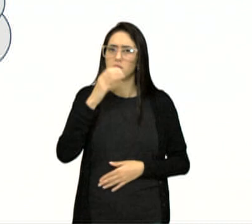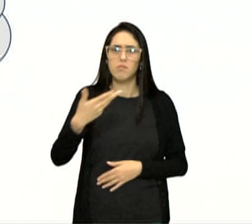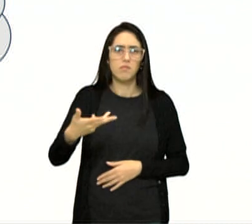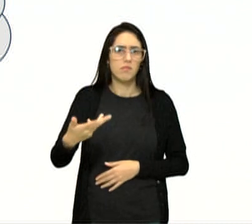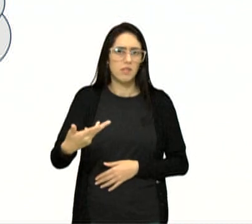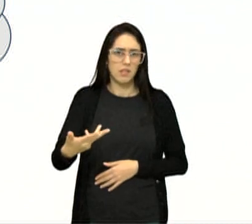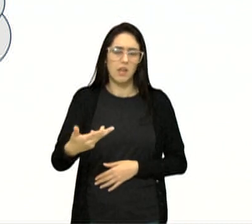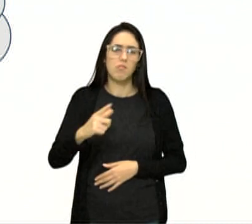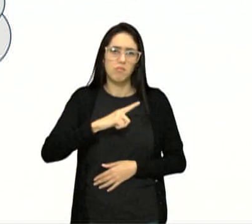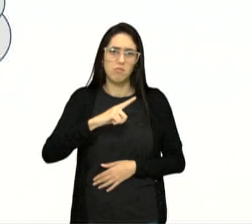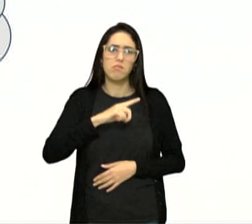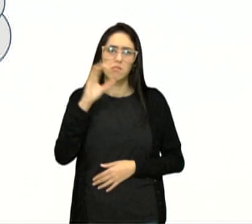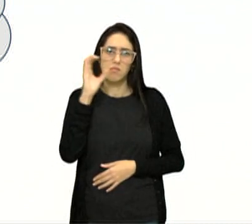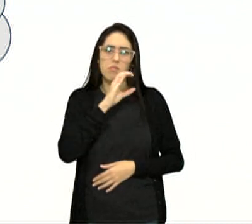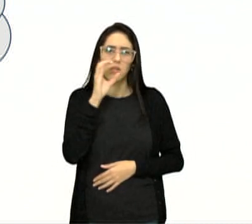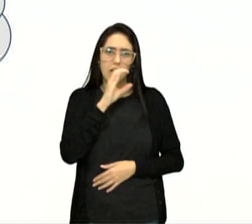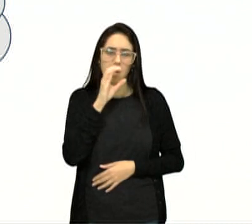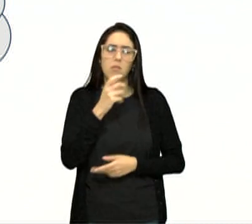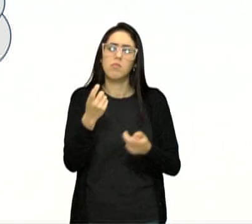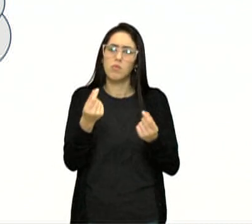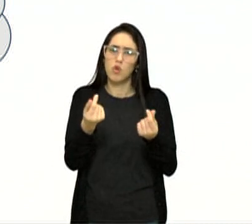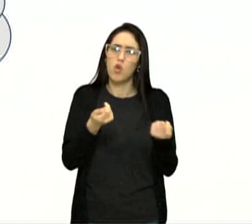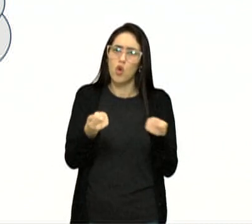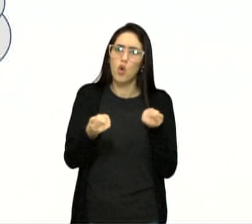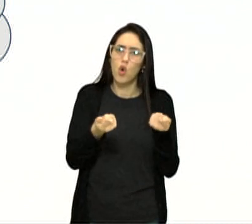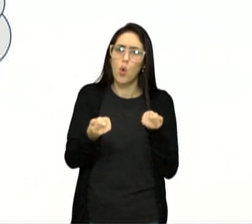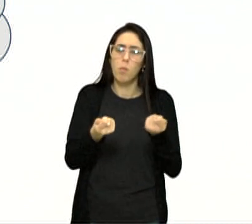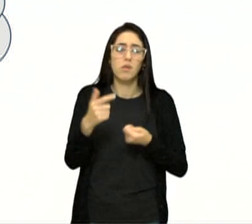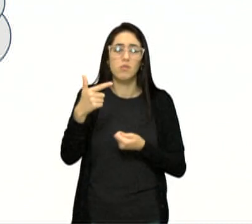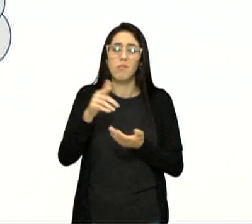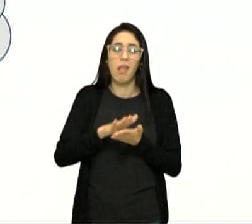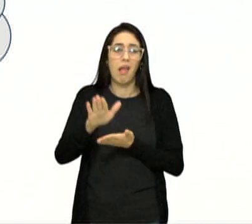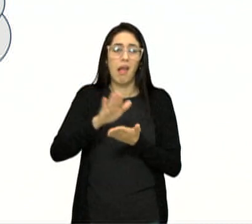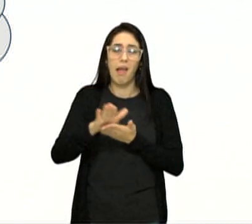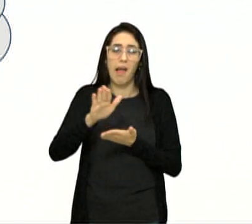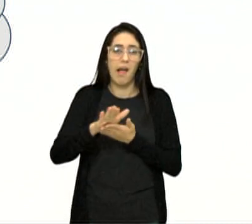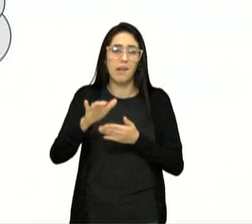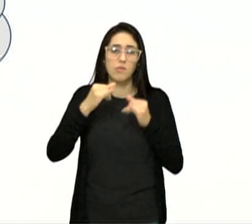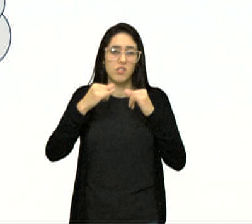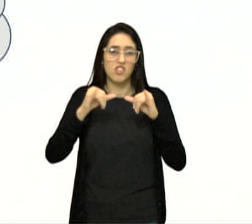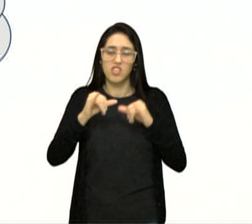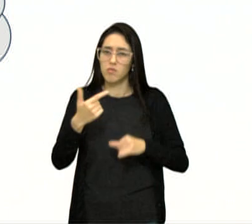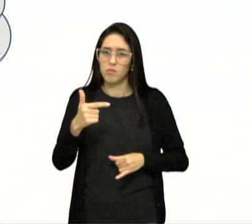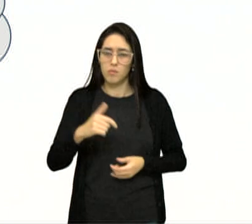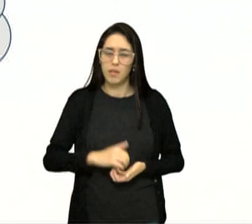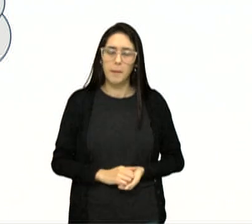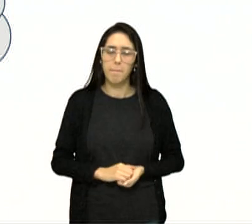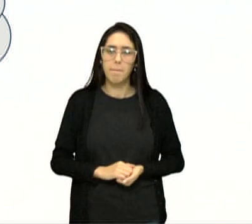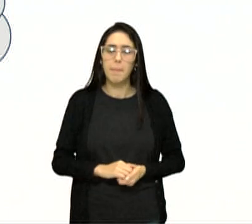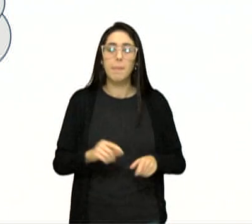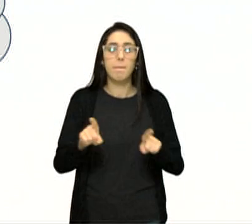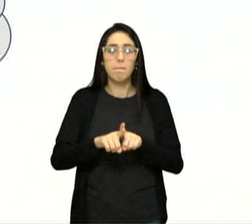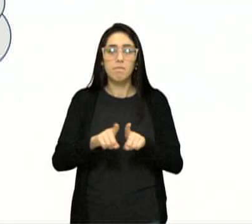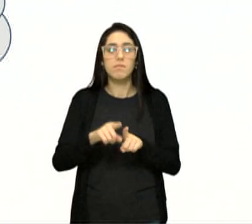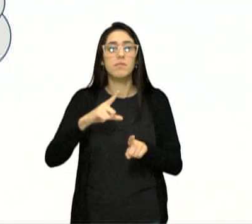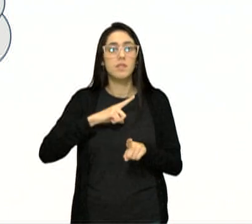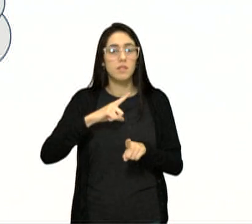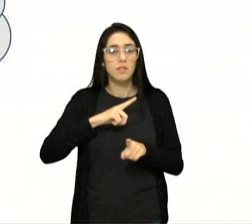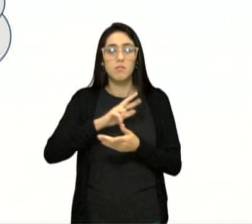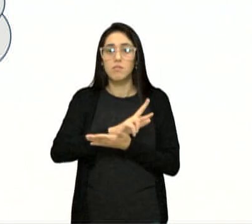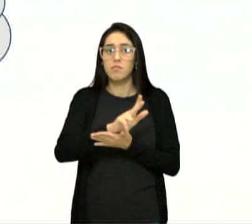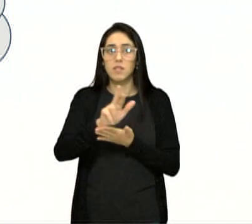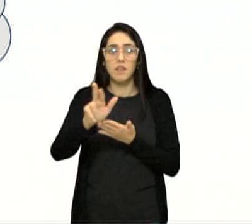acontece rapidamente, é econômica, ou seja, não tem tanto gasto energético para que aconteça. Tem um grande número de